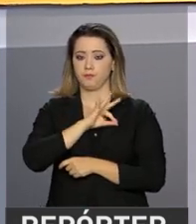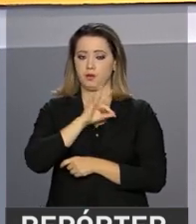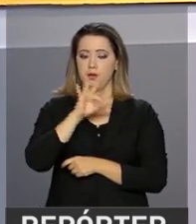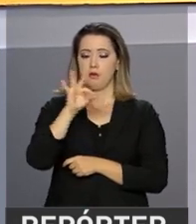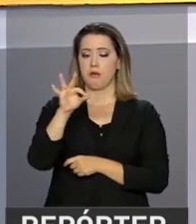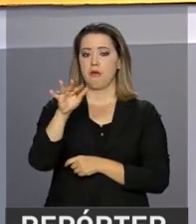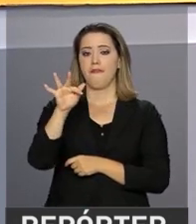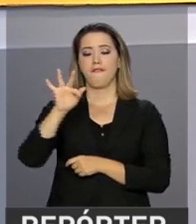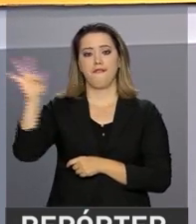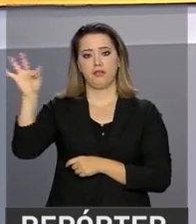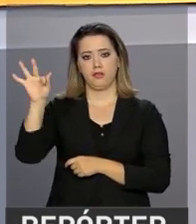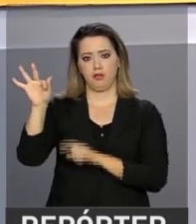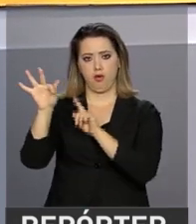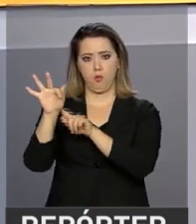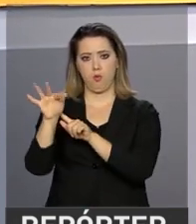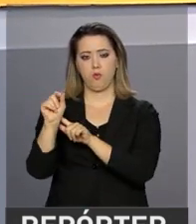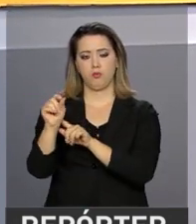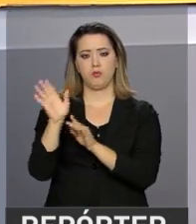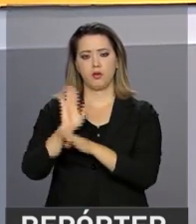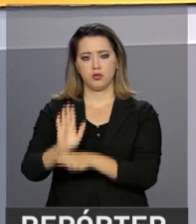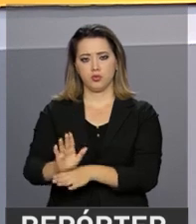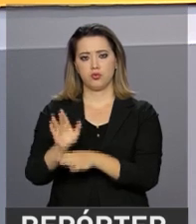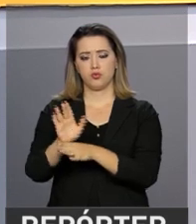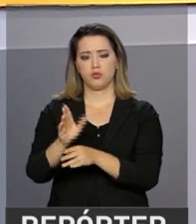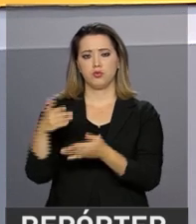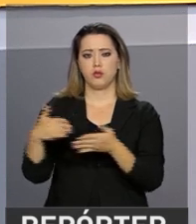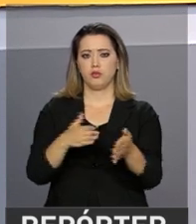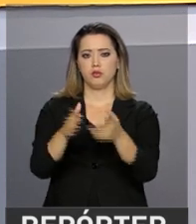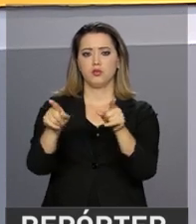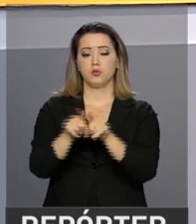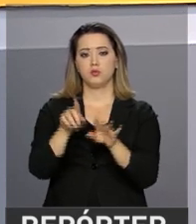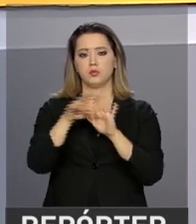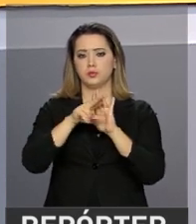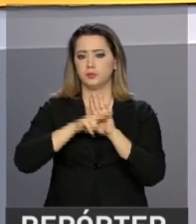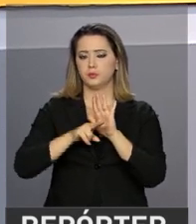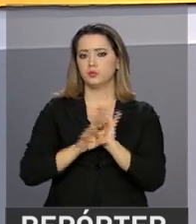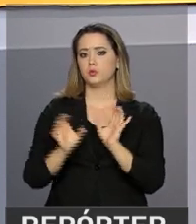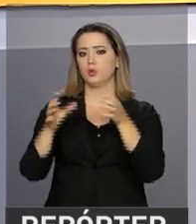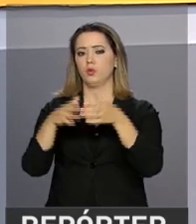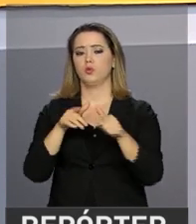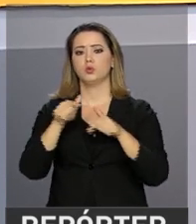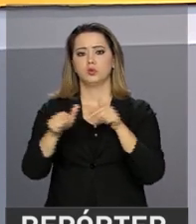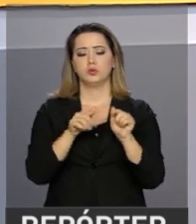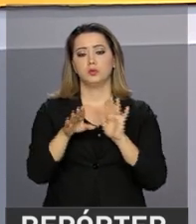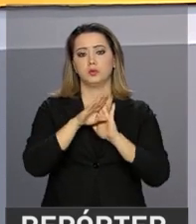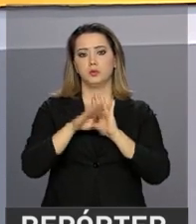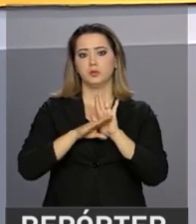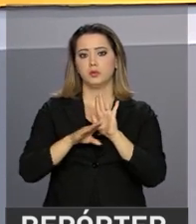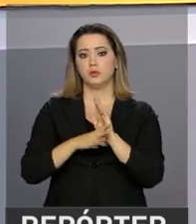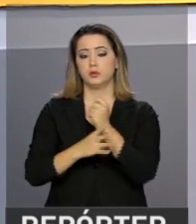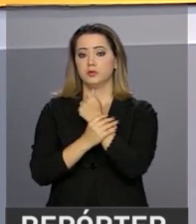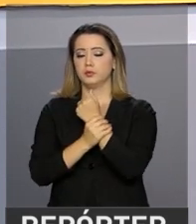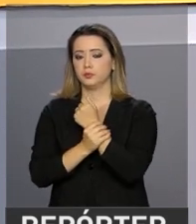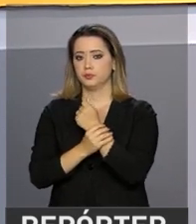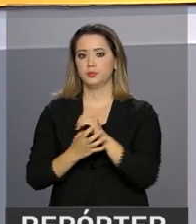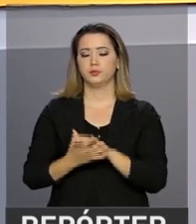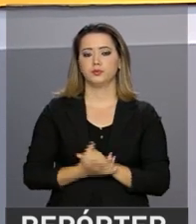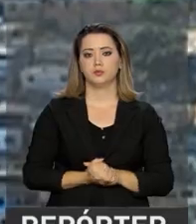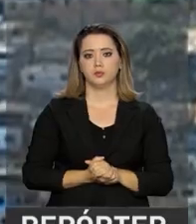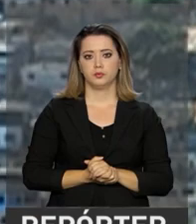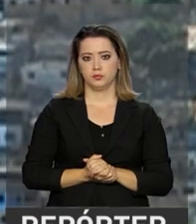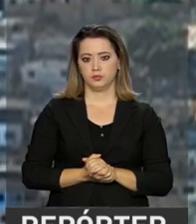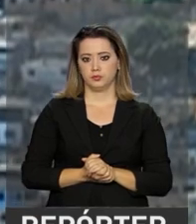para fazer o das ruas a medida é parte de um conjunto de ações dentro do Plano Nacional de